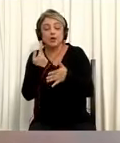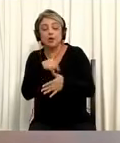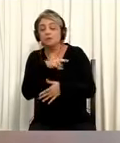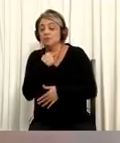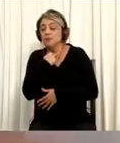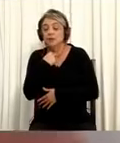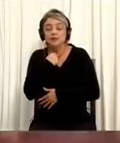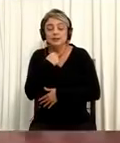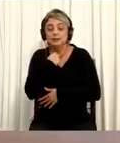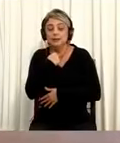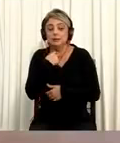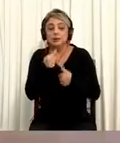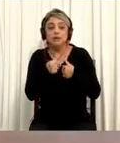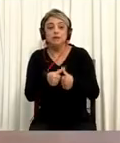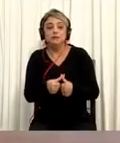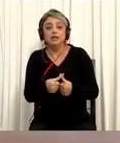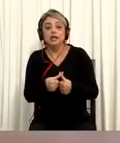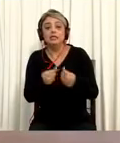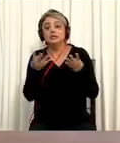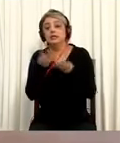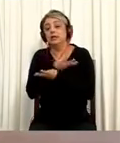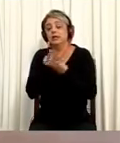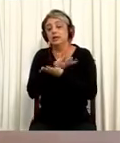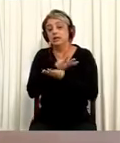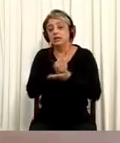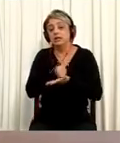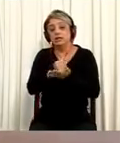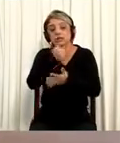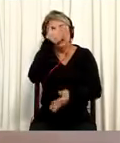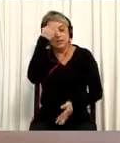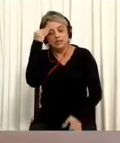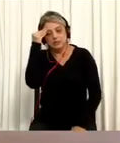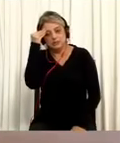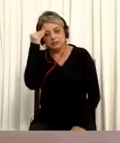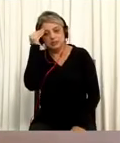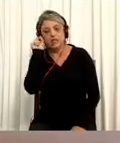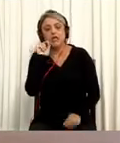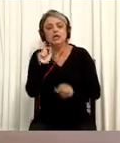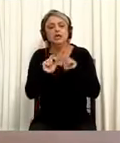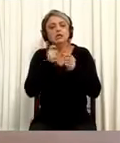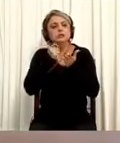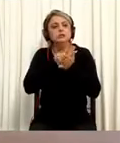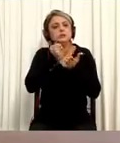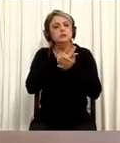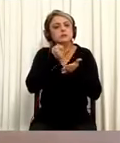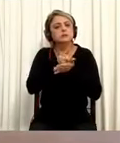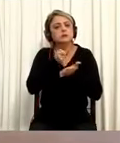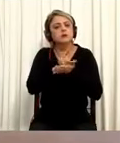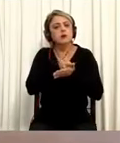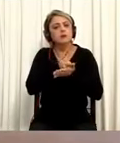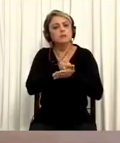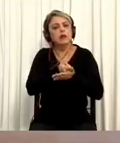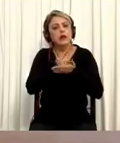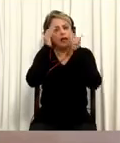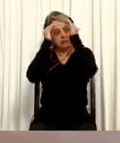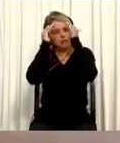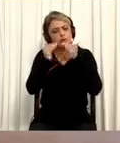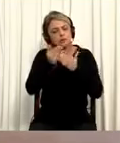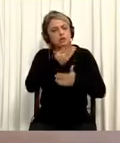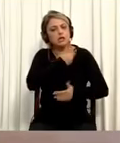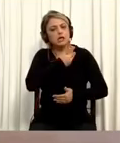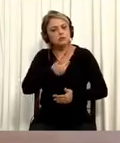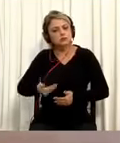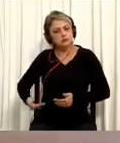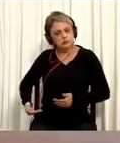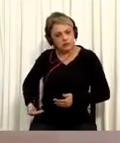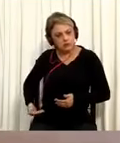podemos ficar só na rede de solidariedade e esquecer de cobrar, de exigir o papel do Estado. Então, o